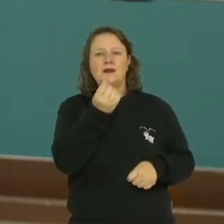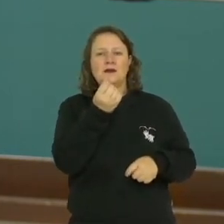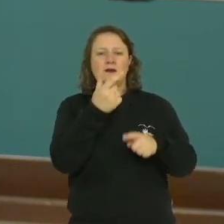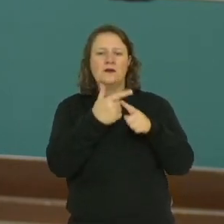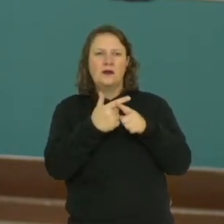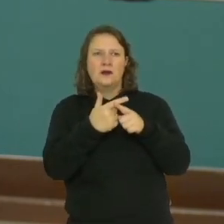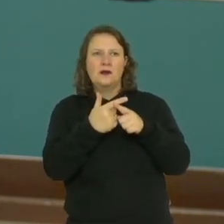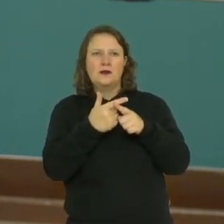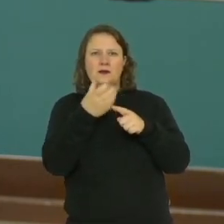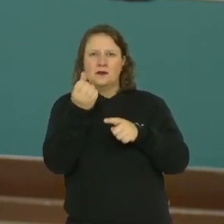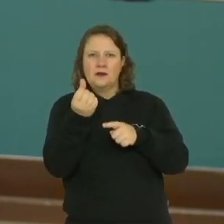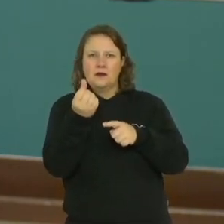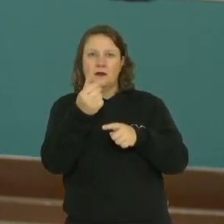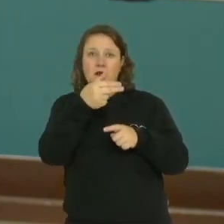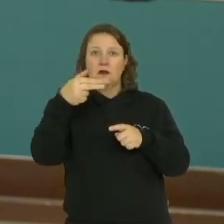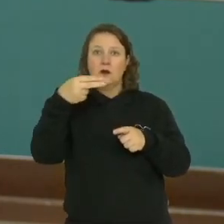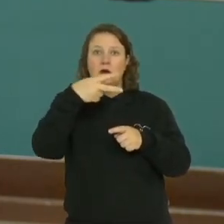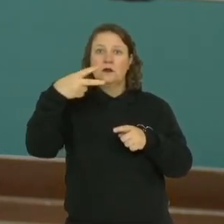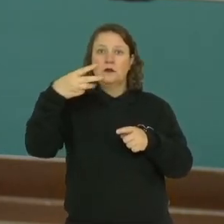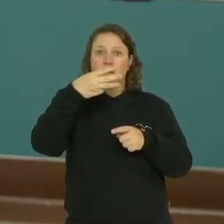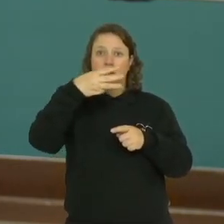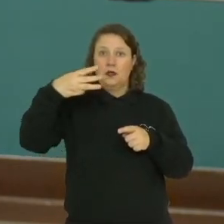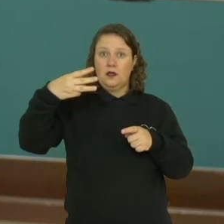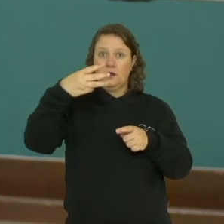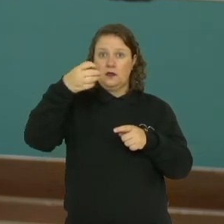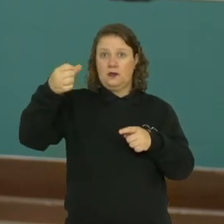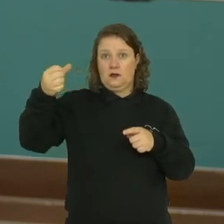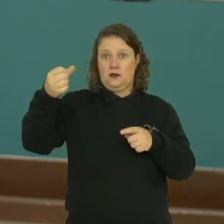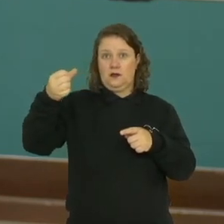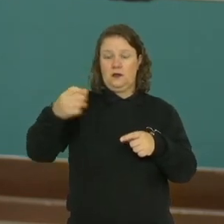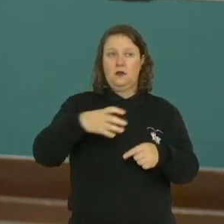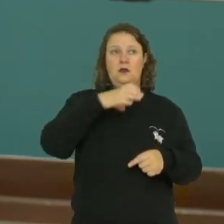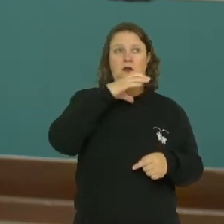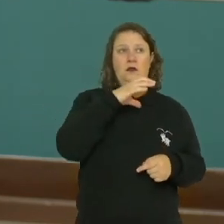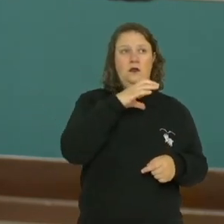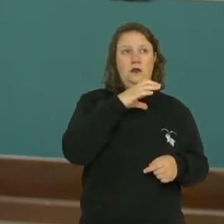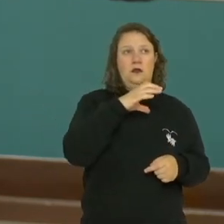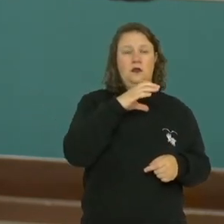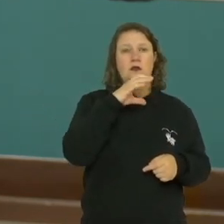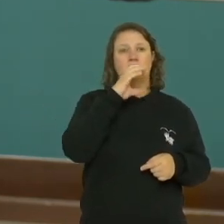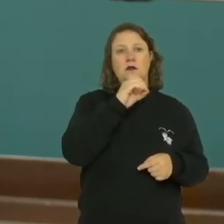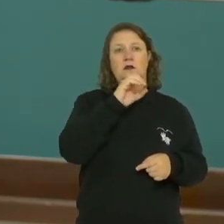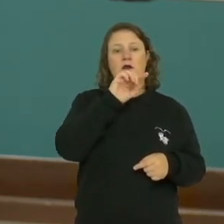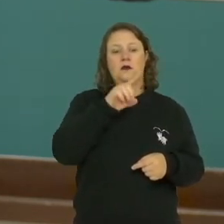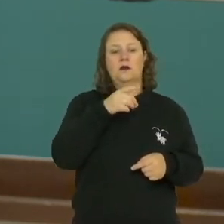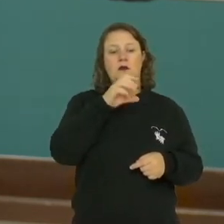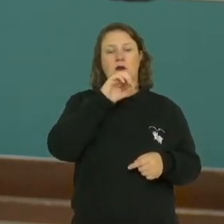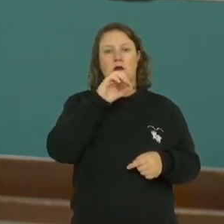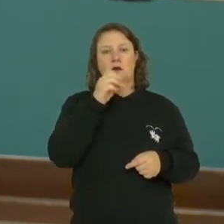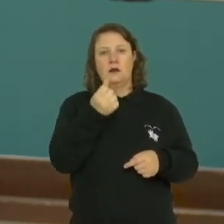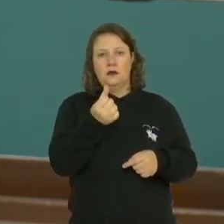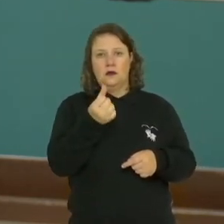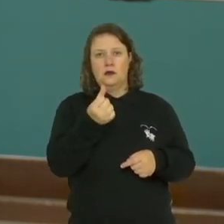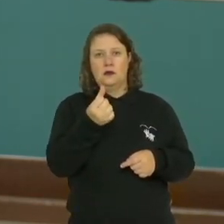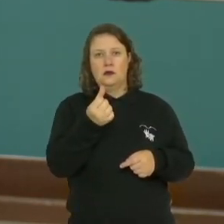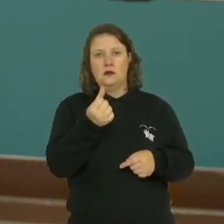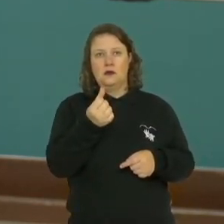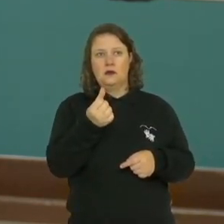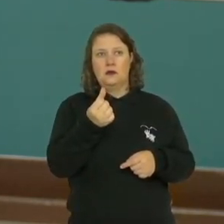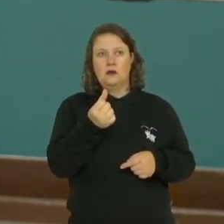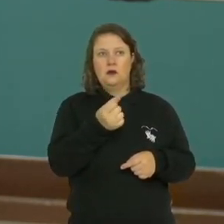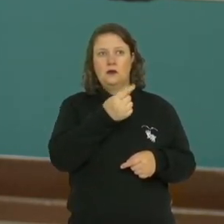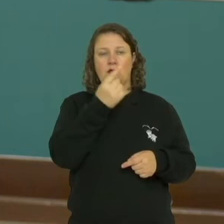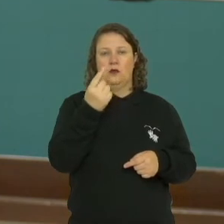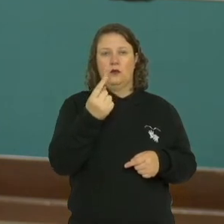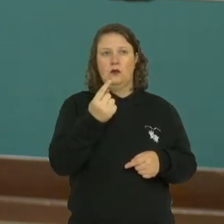6, é 36, ok. 0,6 tem 2 casas, mas eu vou repetir isso por 2 vezes, então vai dar 4